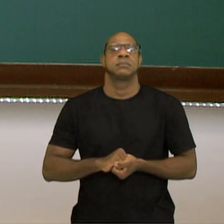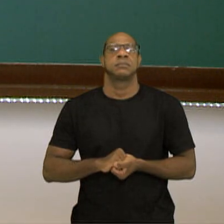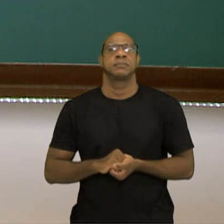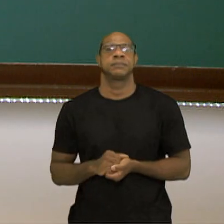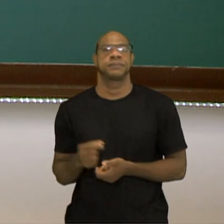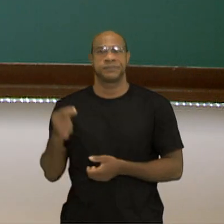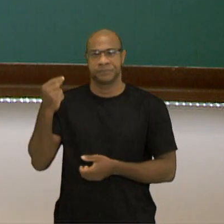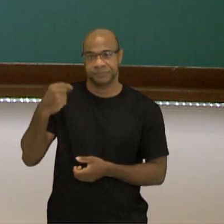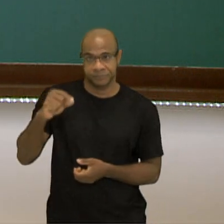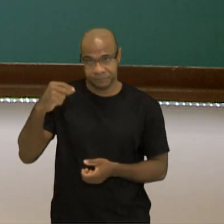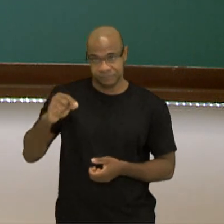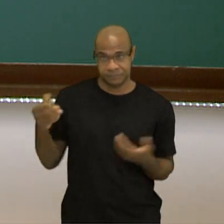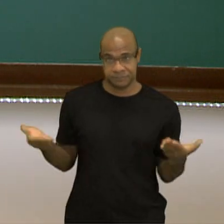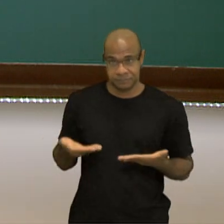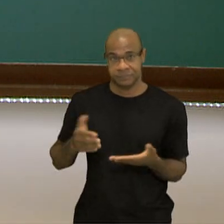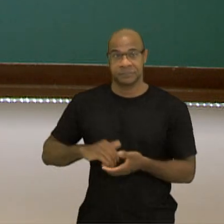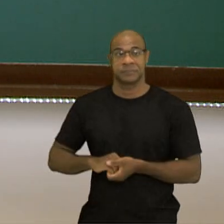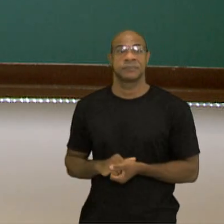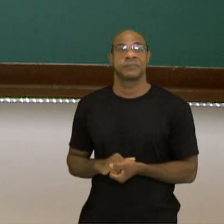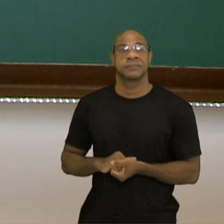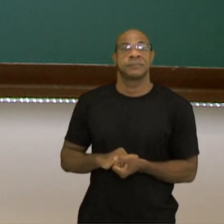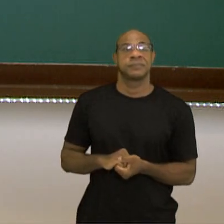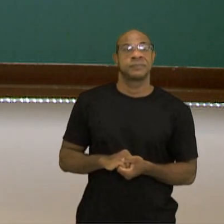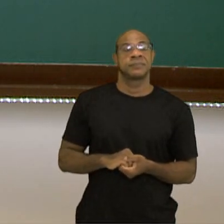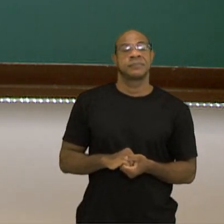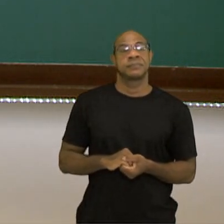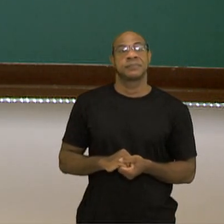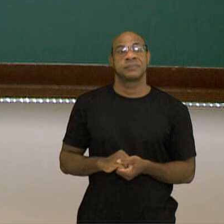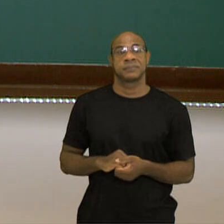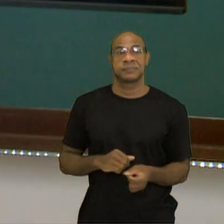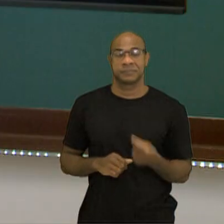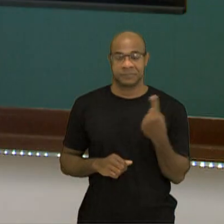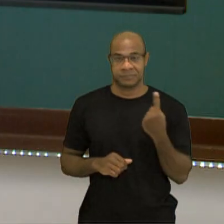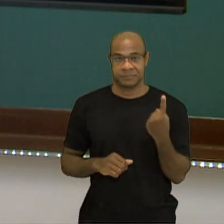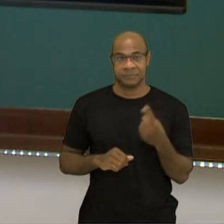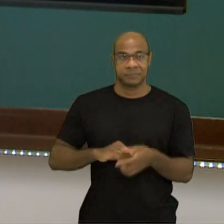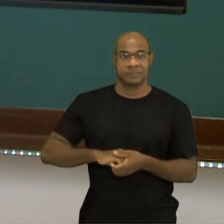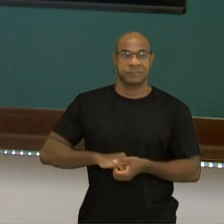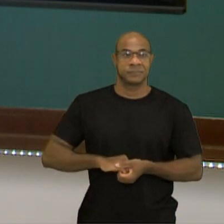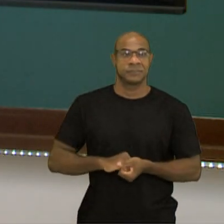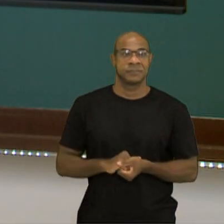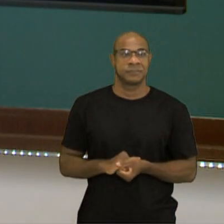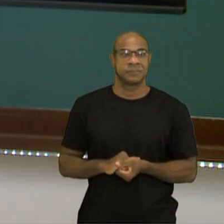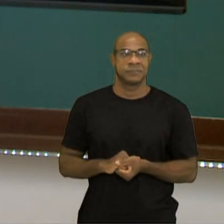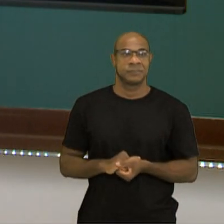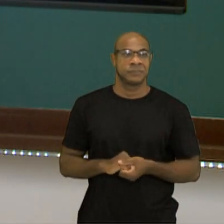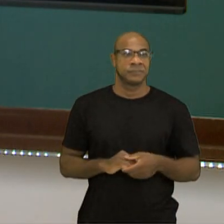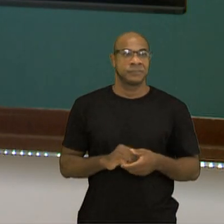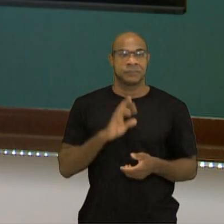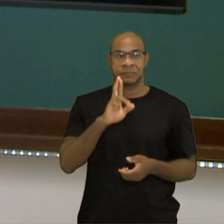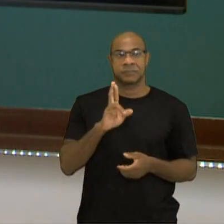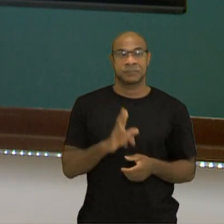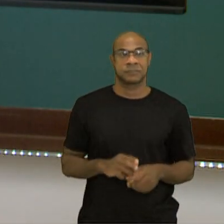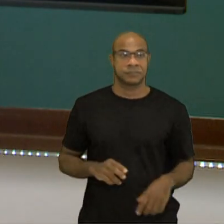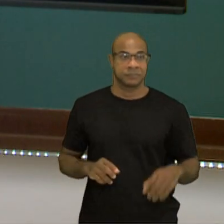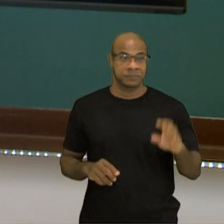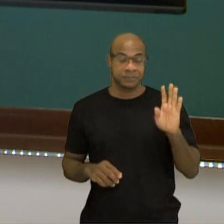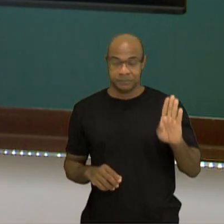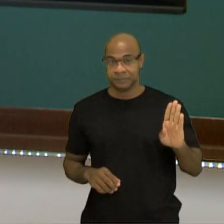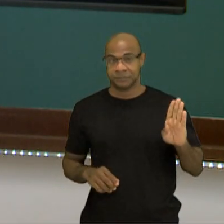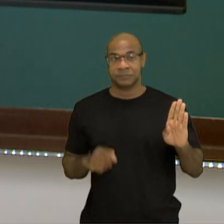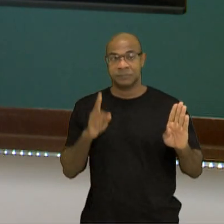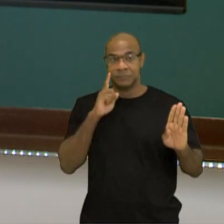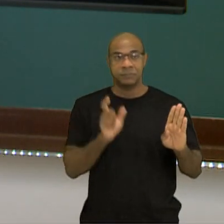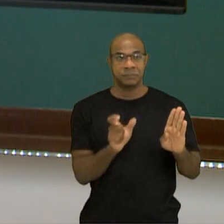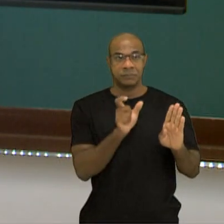Vamos corrigir o nosso quiz então? Vamos lá. Number 1. She couldn't sleep well because lots of people were calling,